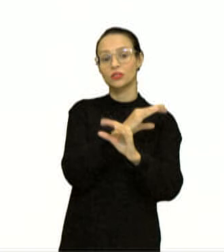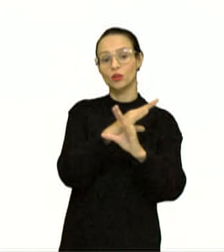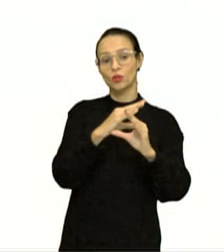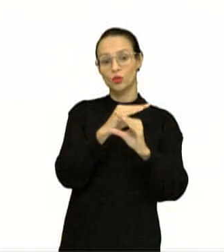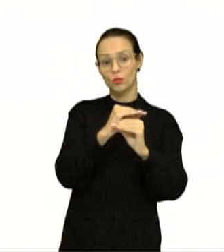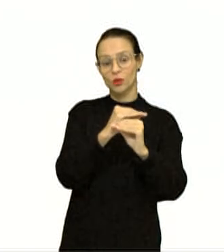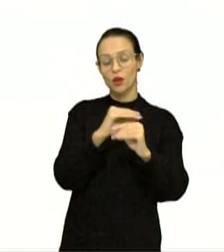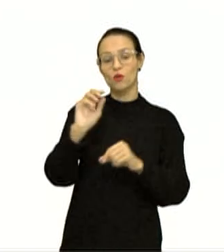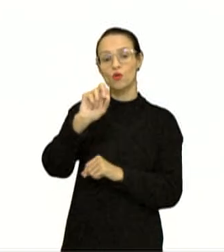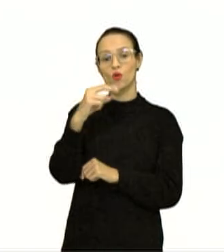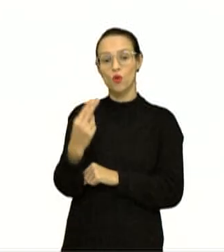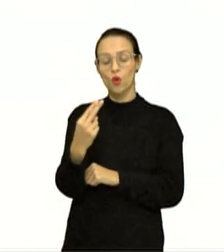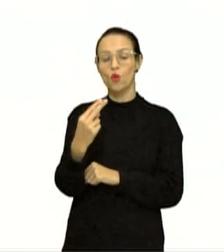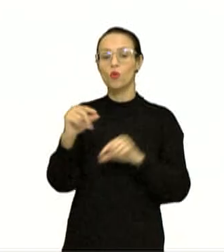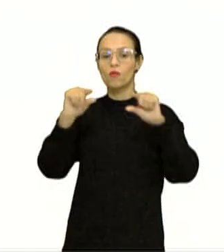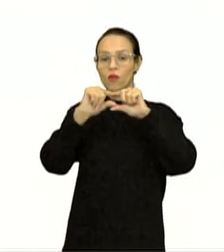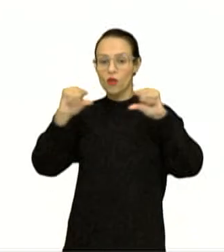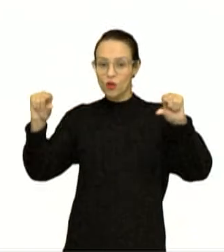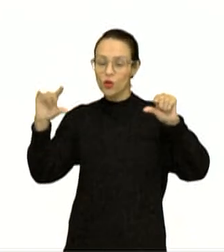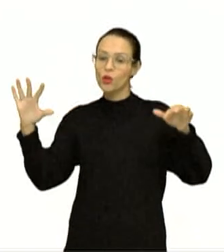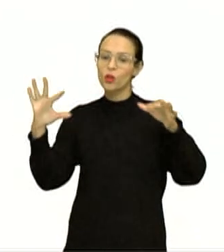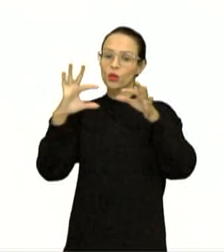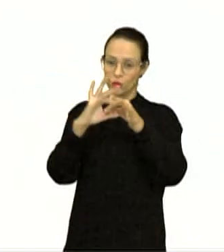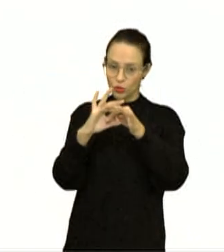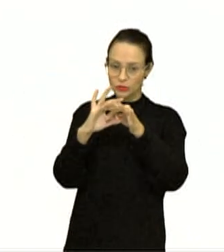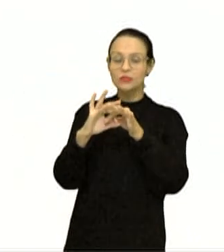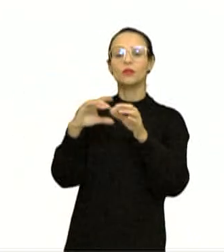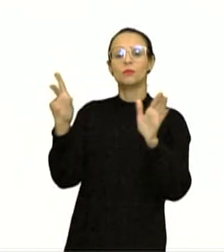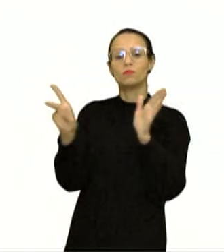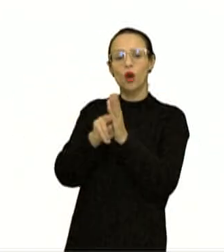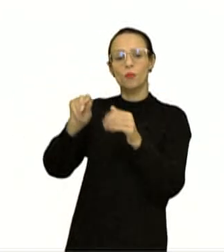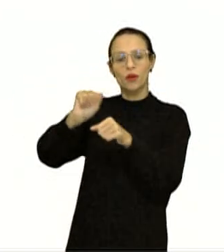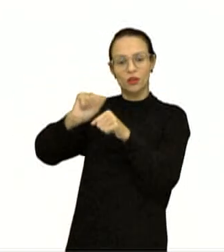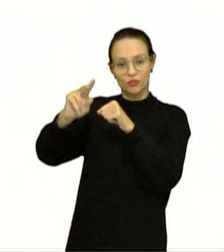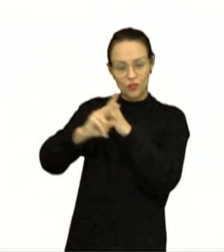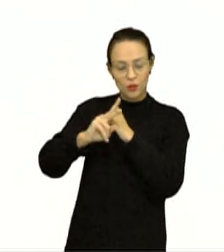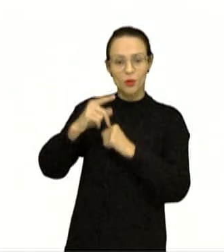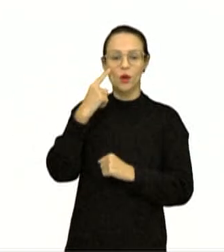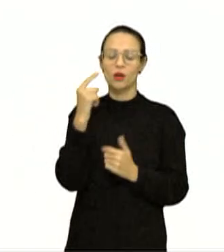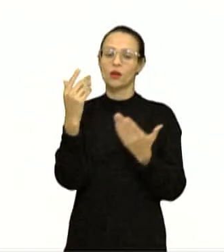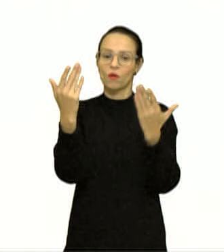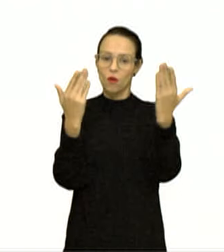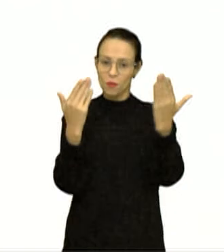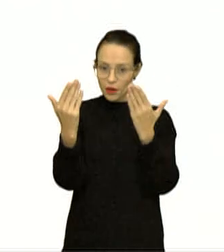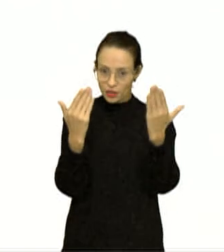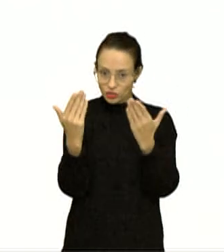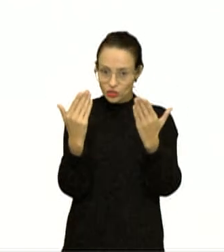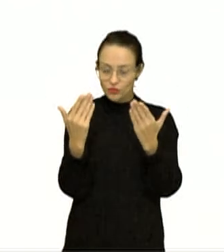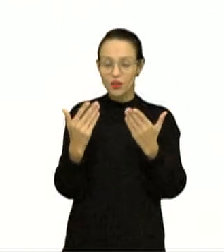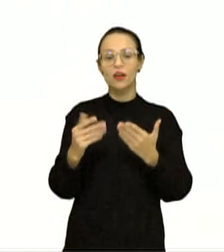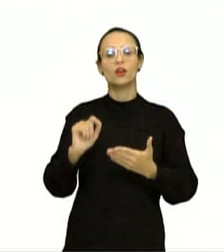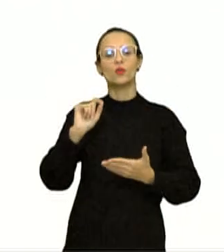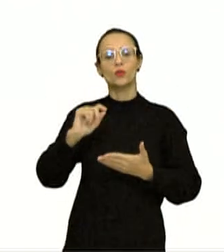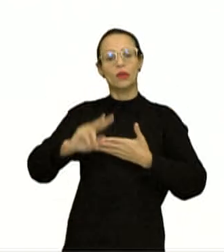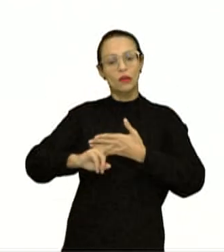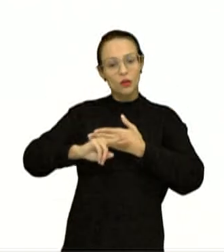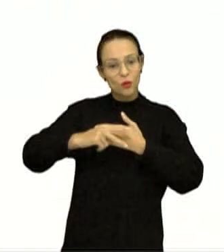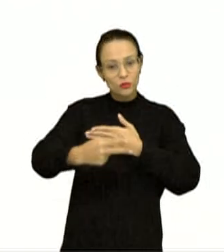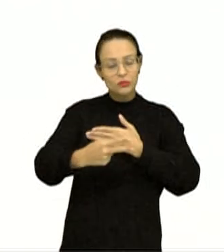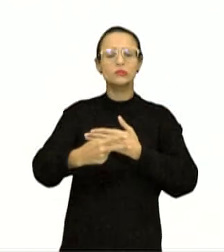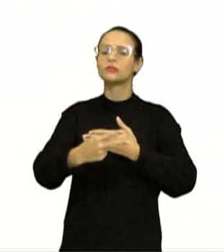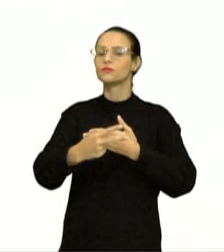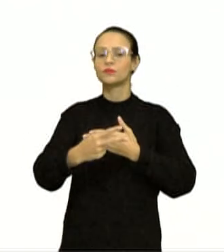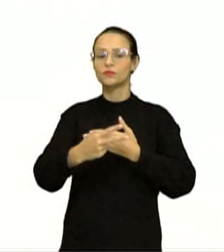locução subordinativa. Pode ser classificada em comparativa, concessiva,